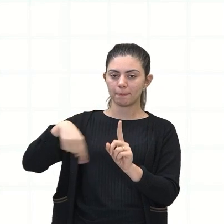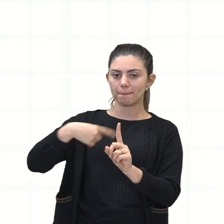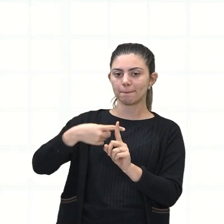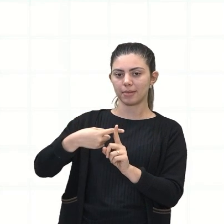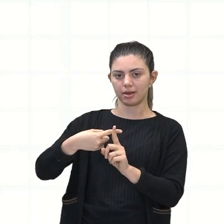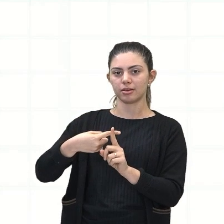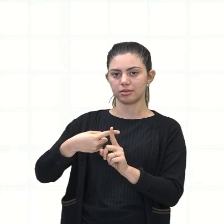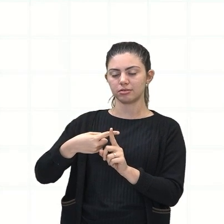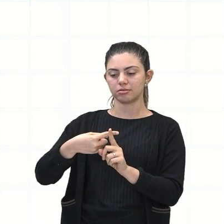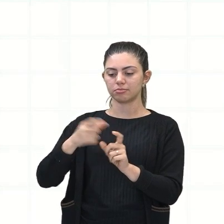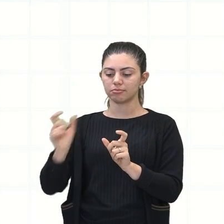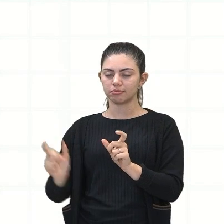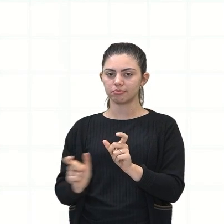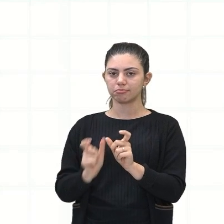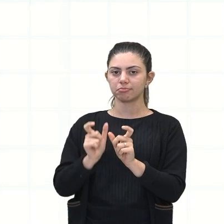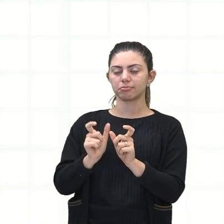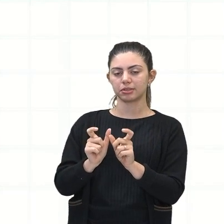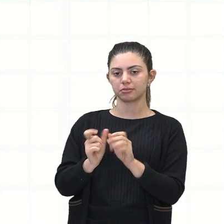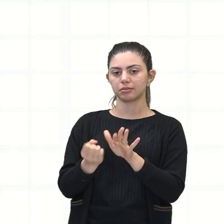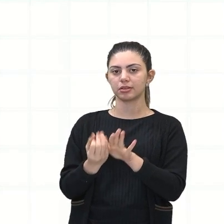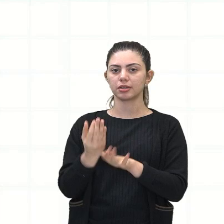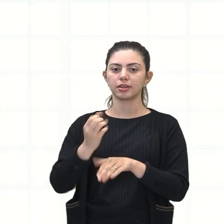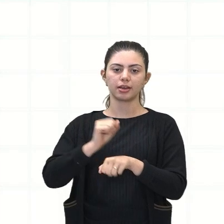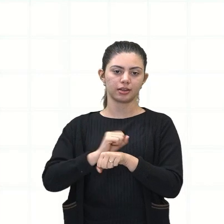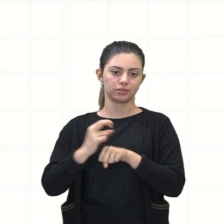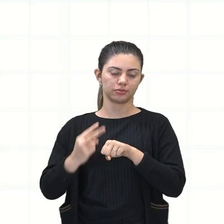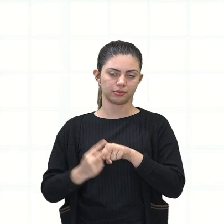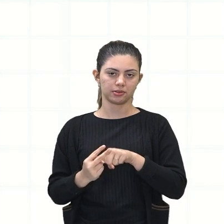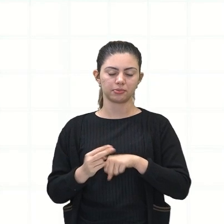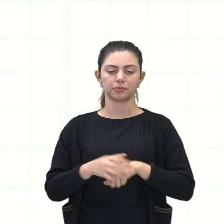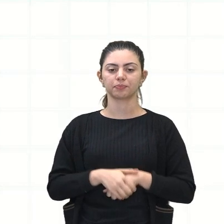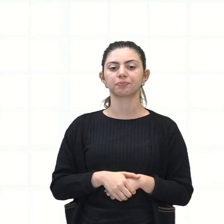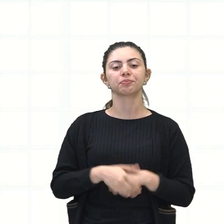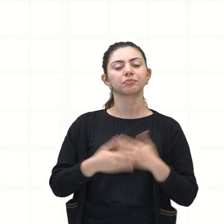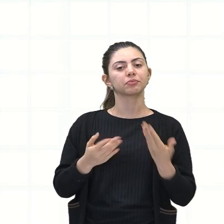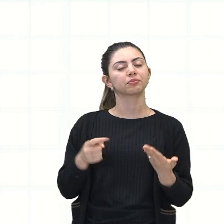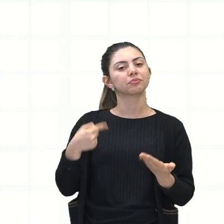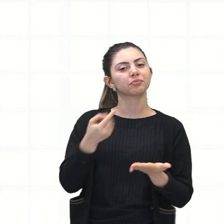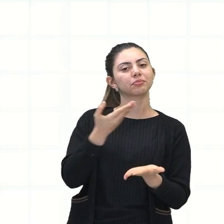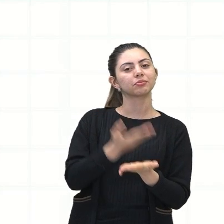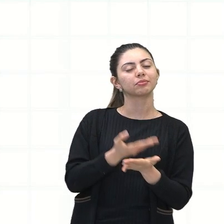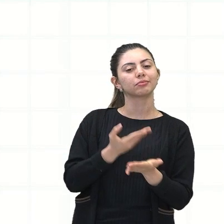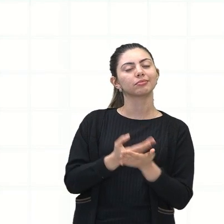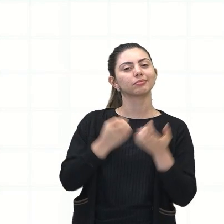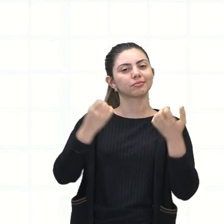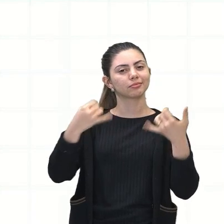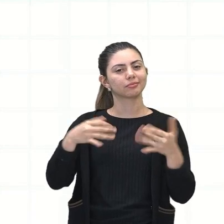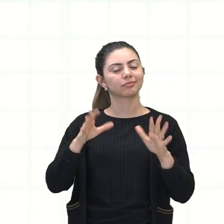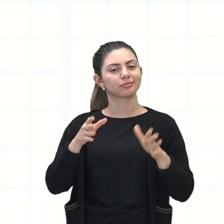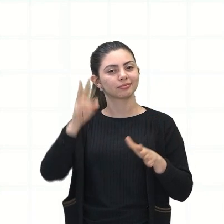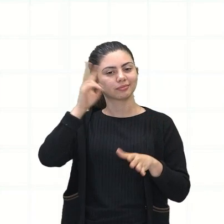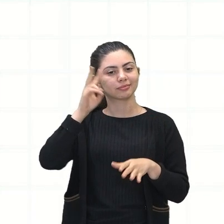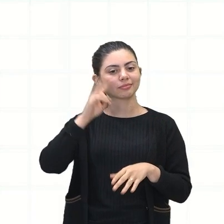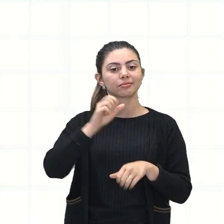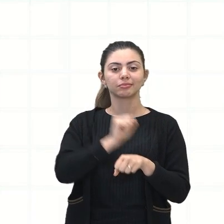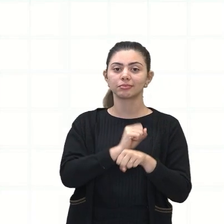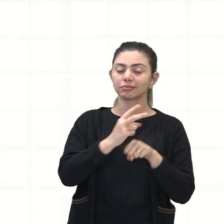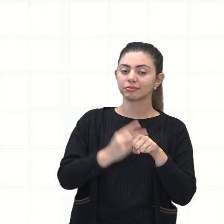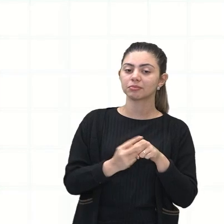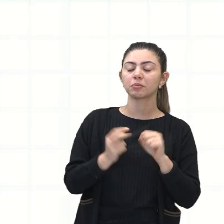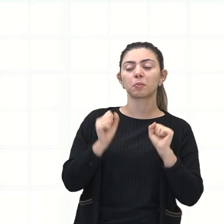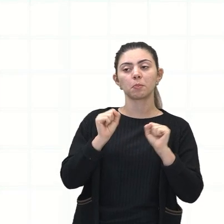fluentemente, ok? Então, como nós falamos, os advérbios, eles podem dar a ideia de